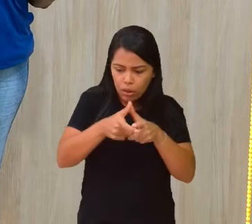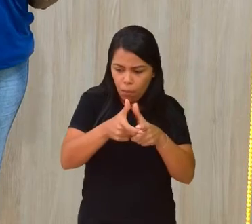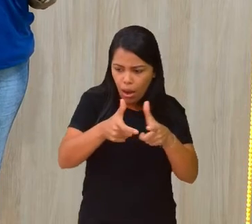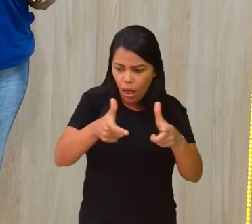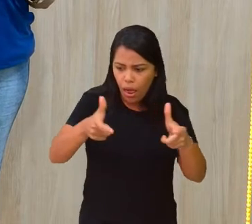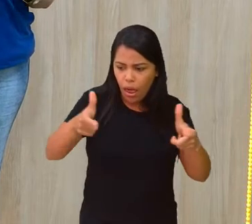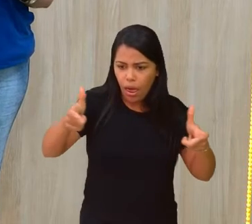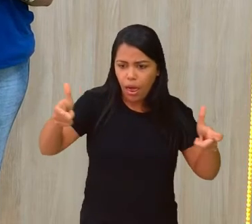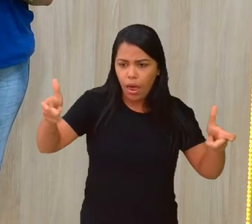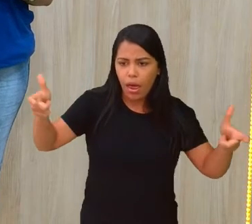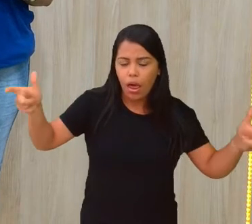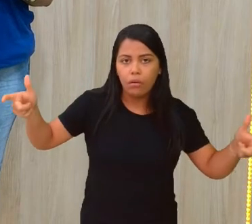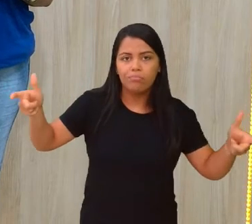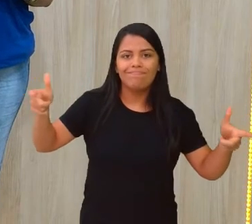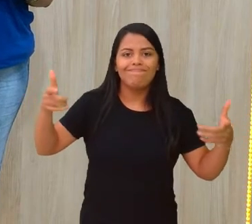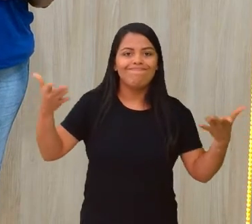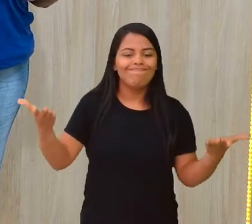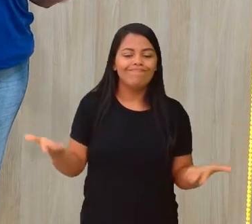muito intenso,